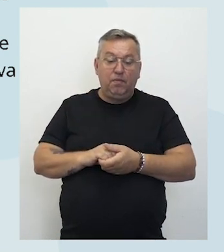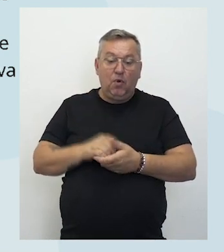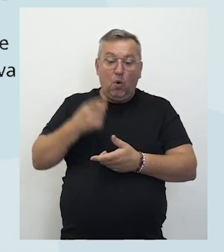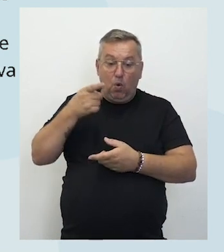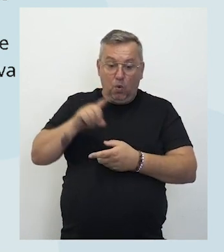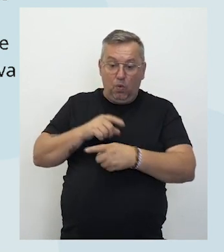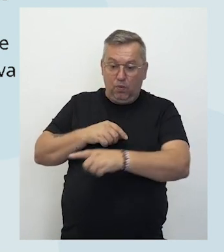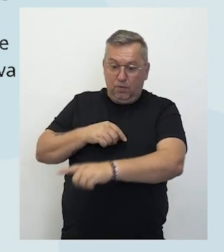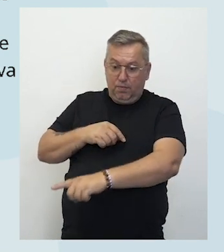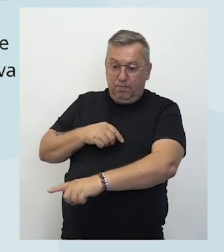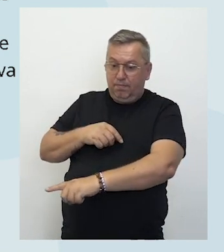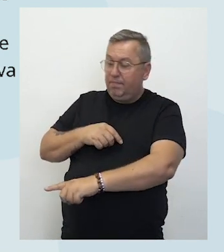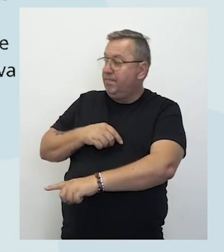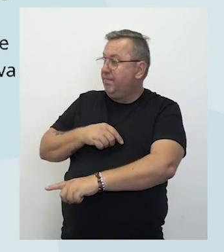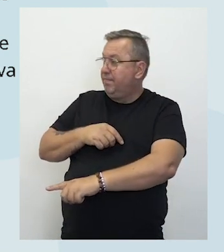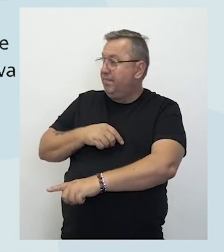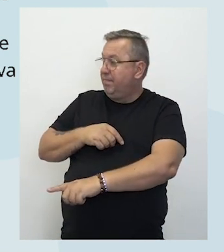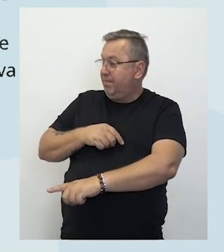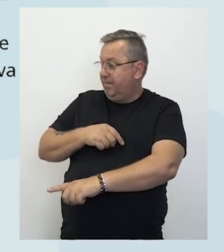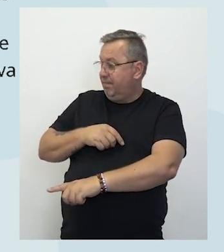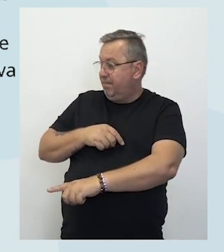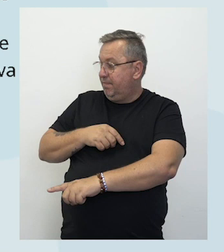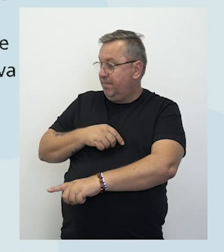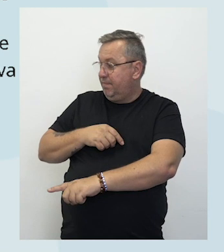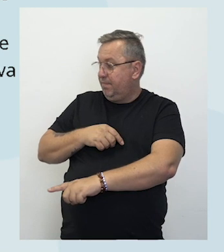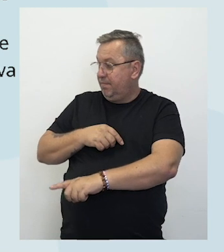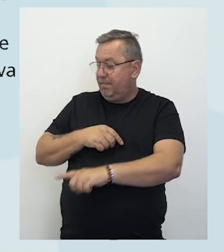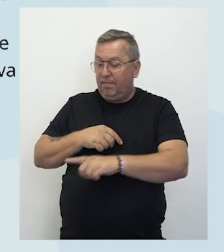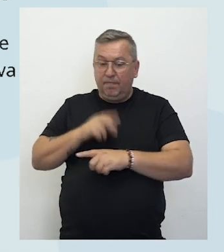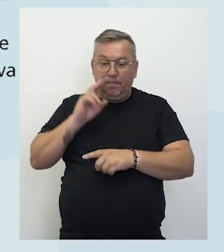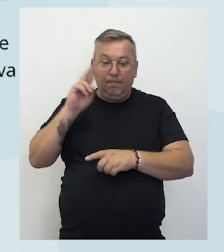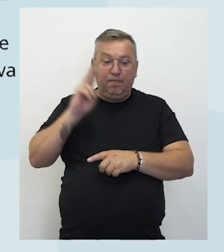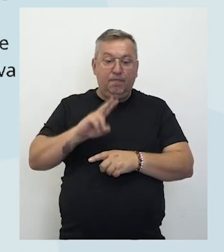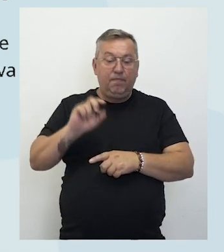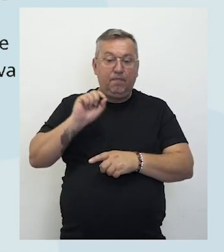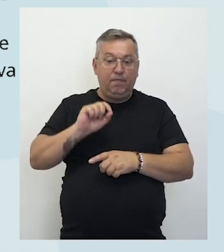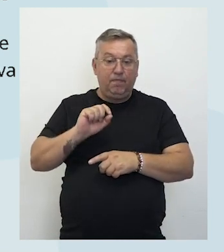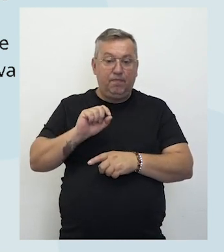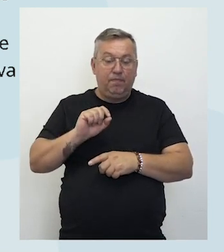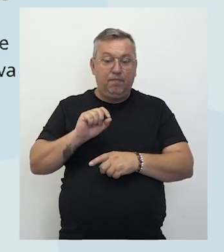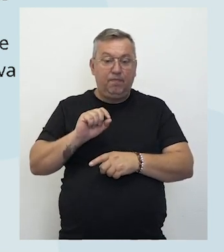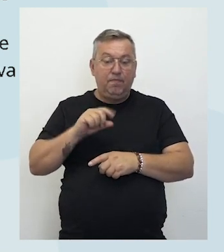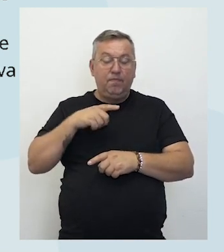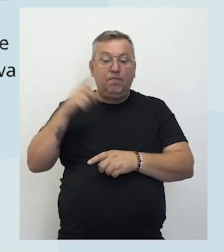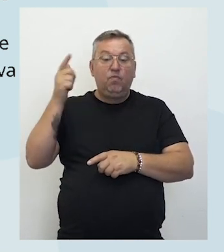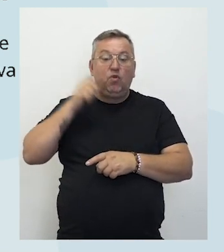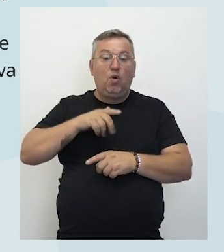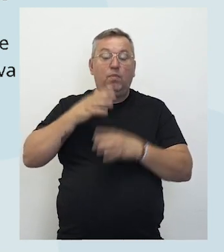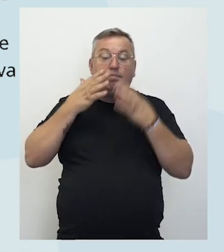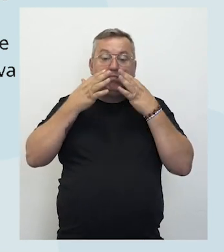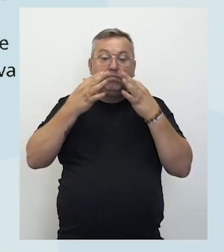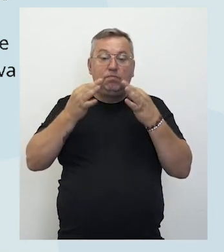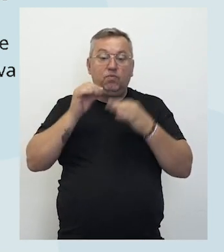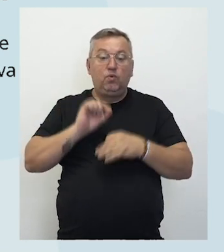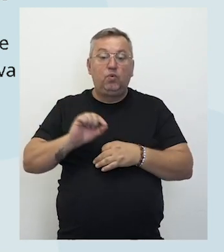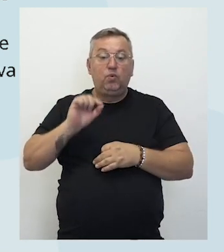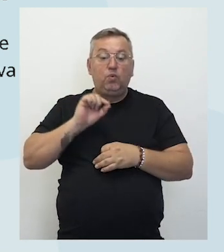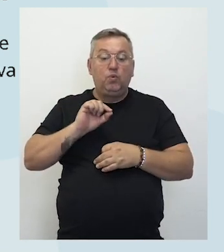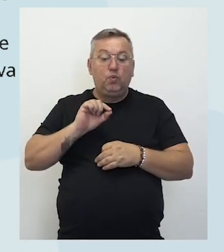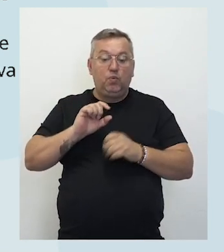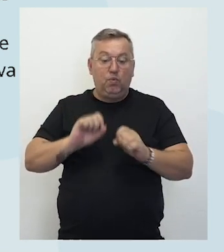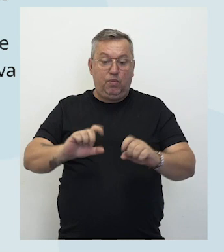o último setor, representado na nossa última imagem aí, a gente consegue observar, é